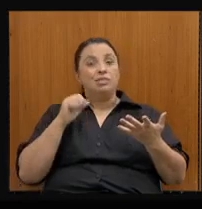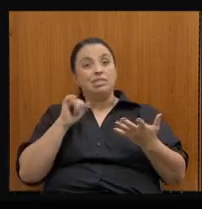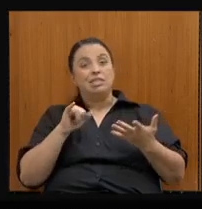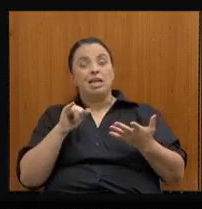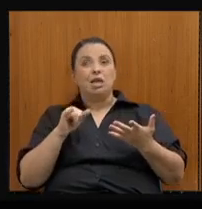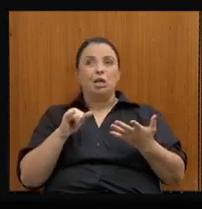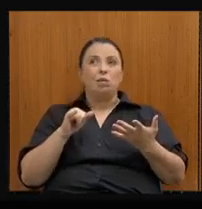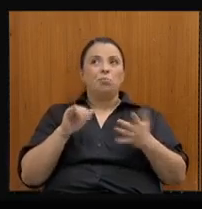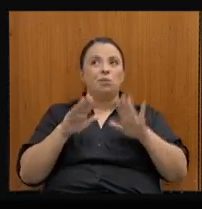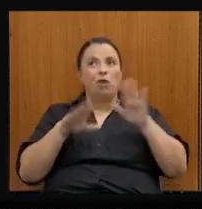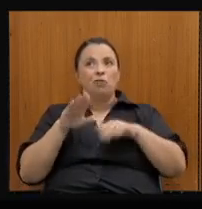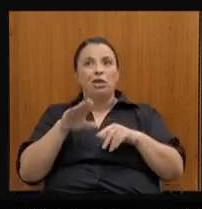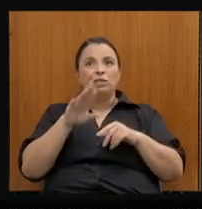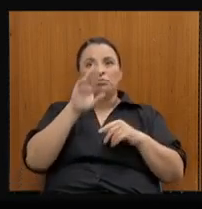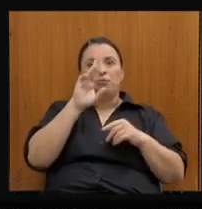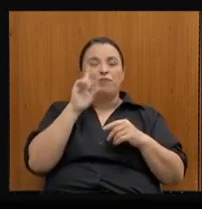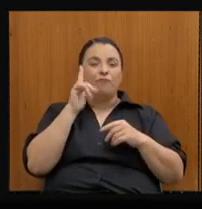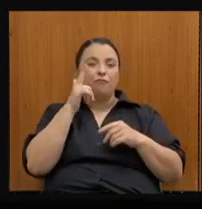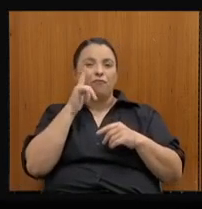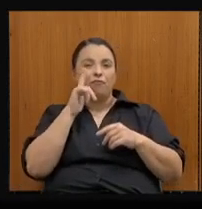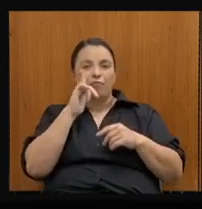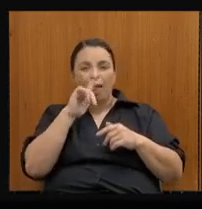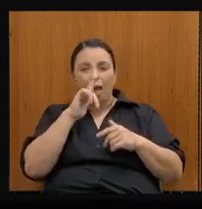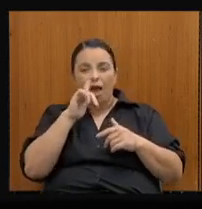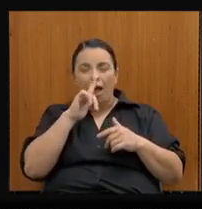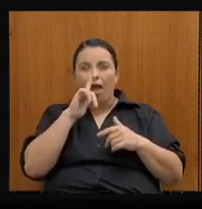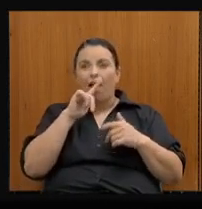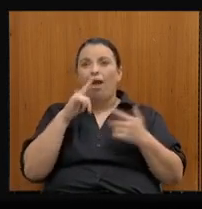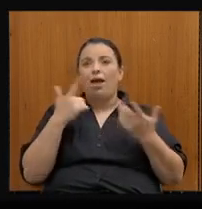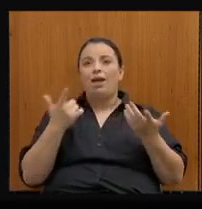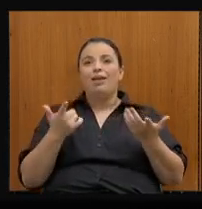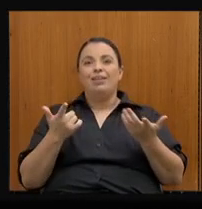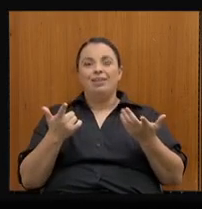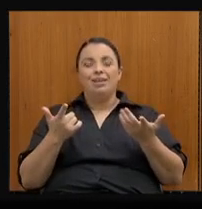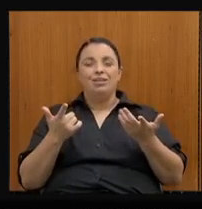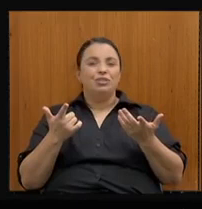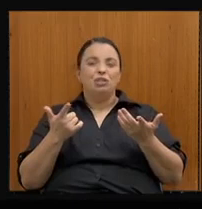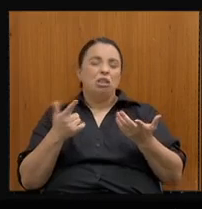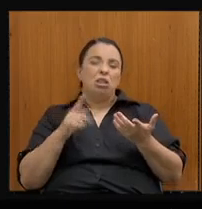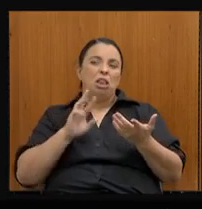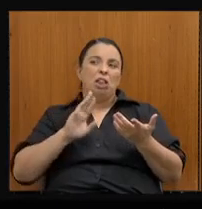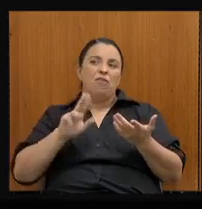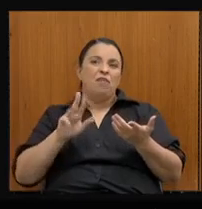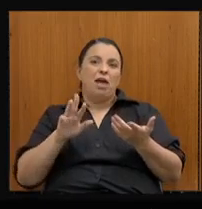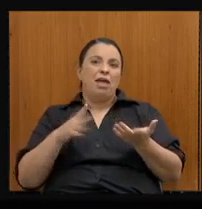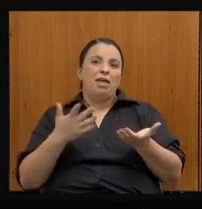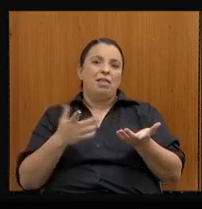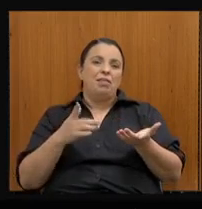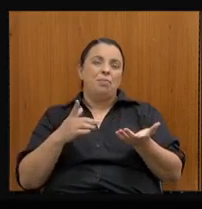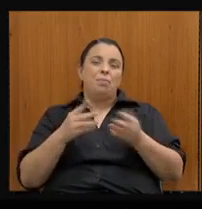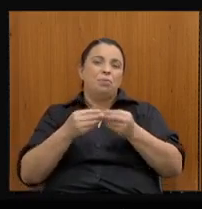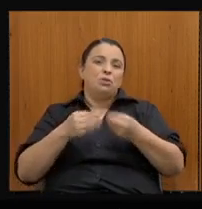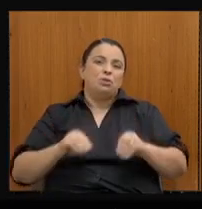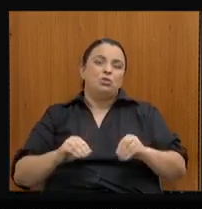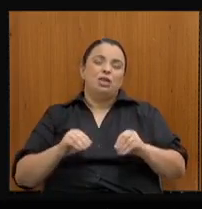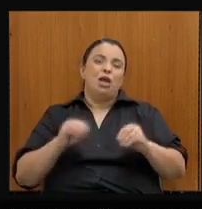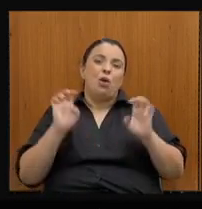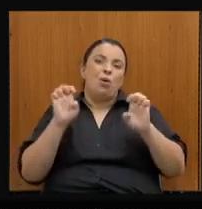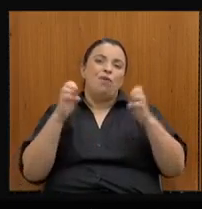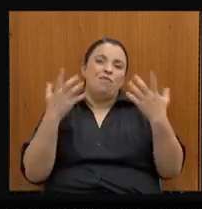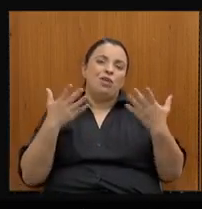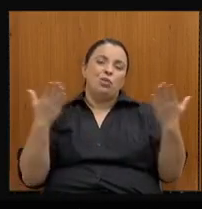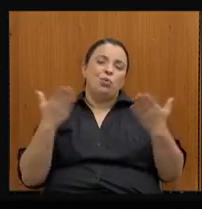possa qualquer minimização da minha participação aqui não vai comprometer ser dentro tão tão